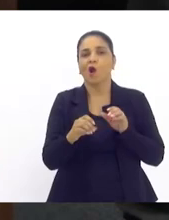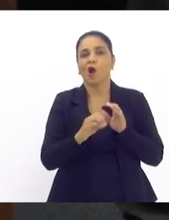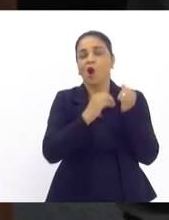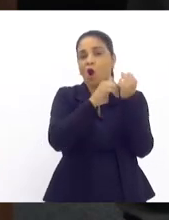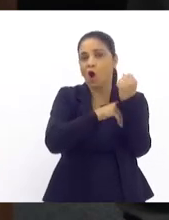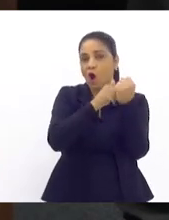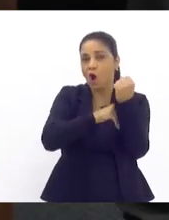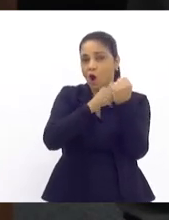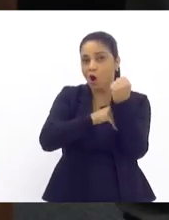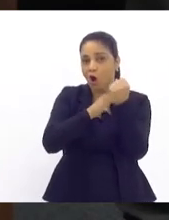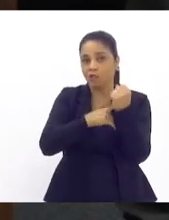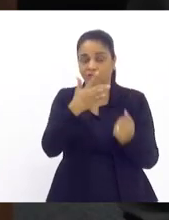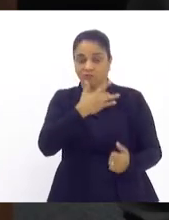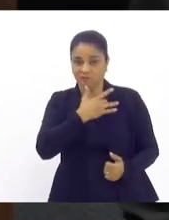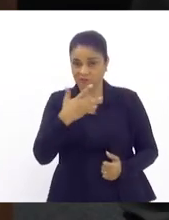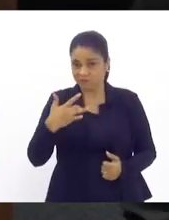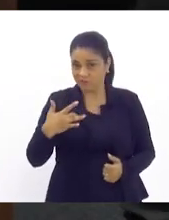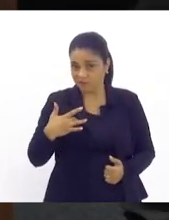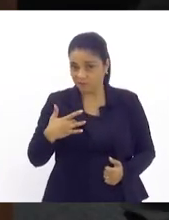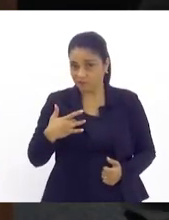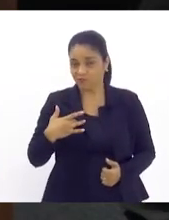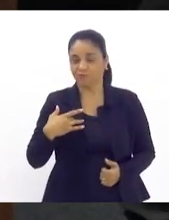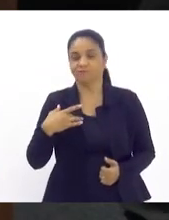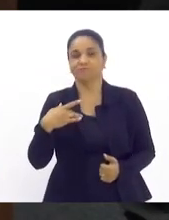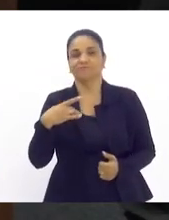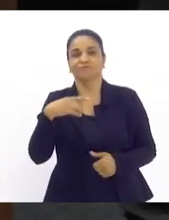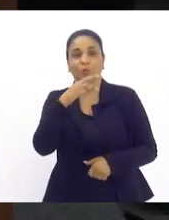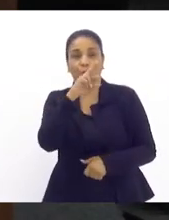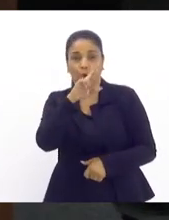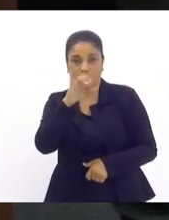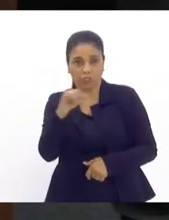Estado do Rio de Janeiro e do projeto de lei